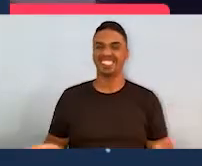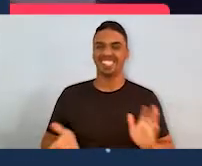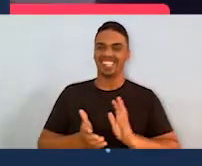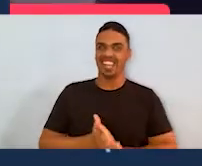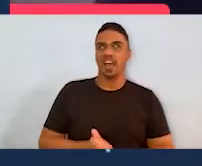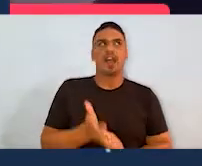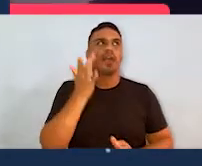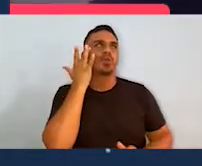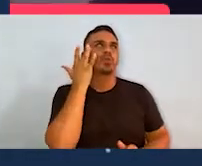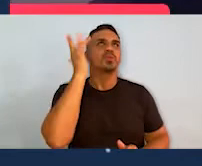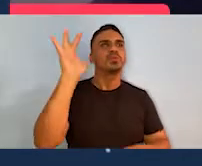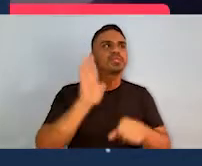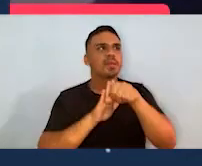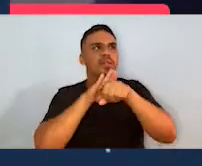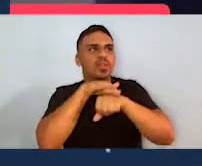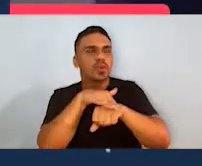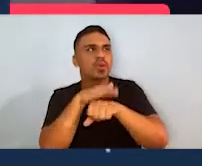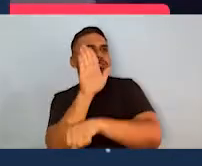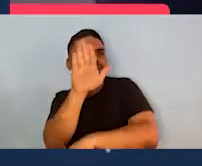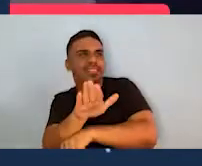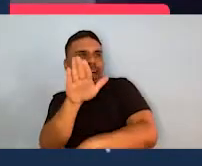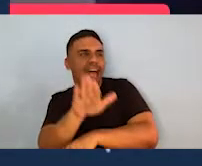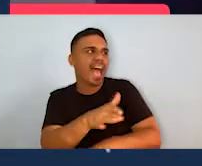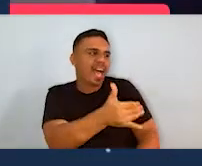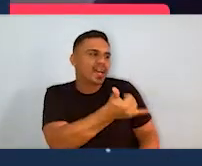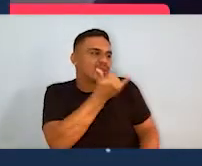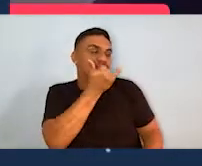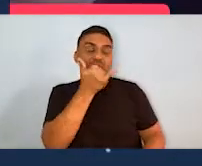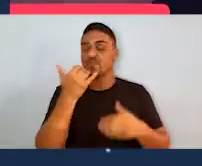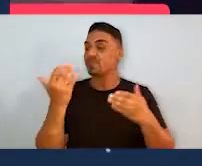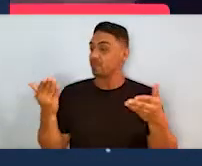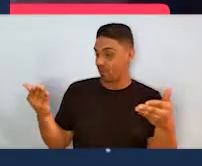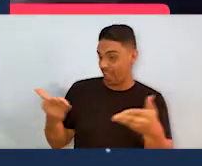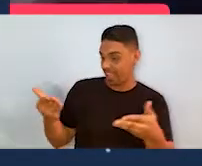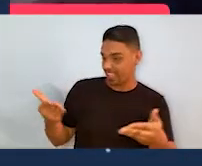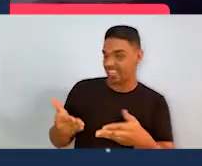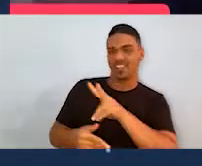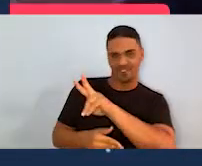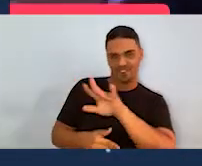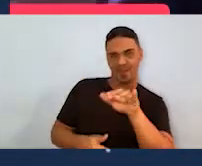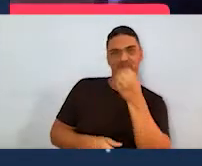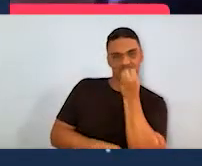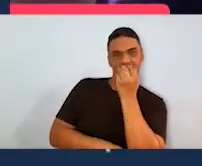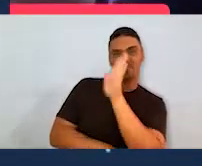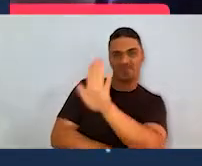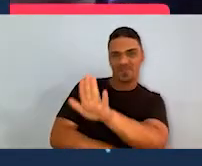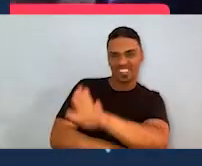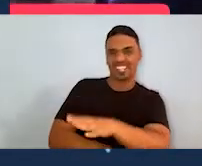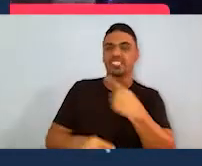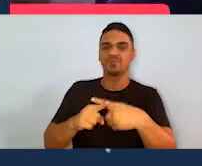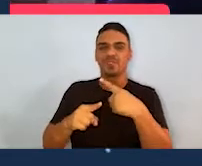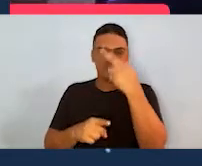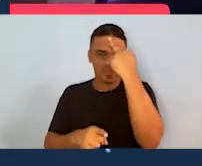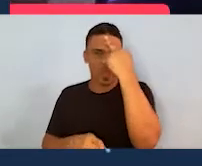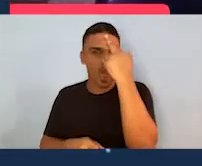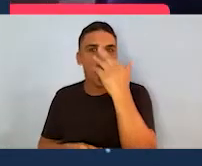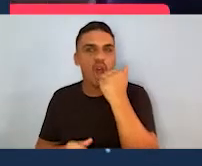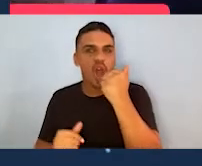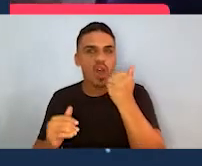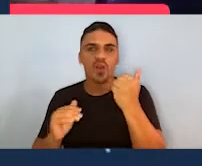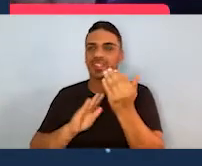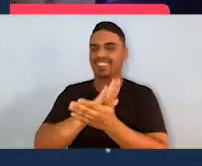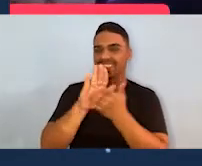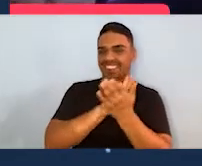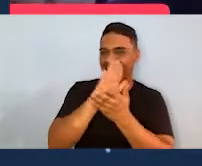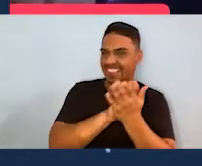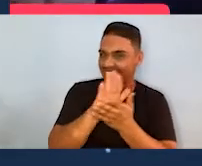É quase boa todos. noite, né? Não sei se ainda é boa noite, boa tarde. Aqui a gente ainda vai mandar um boa tarde, que eu acho que ninguém jantou, então